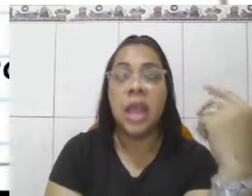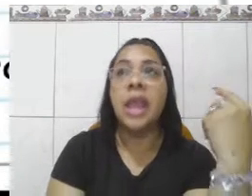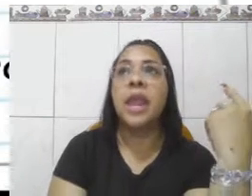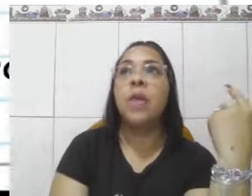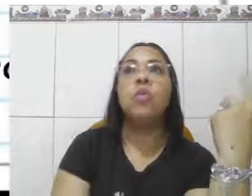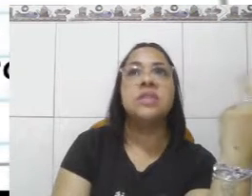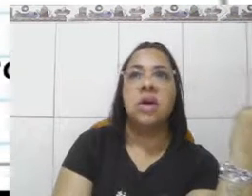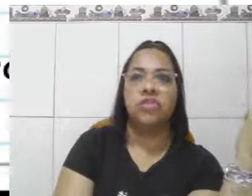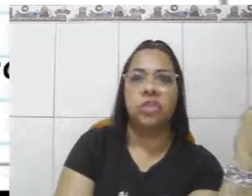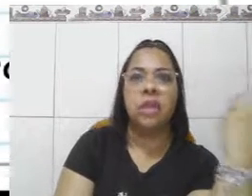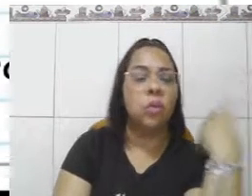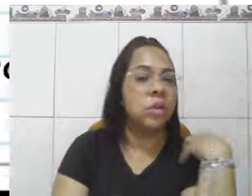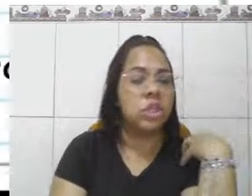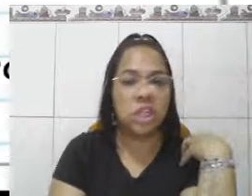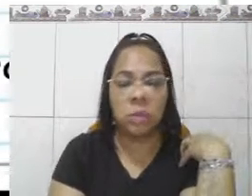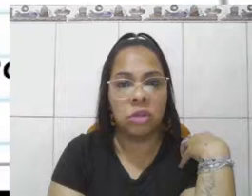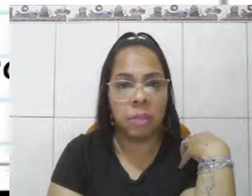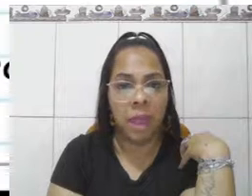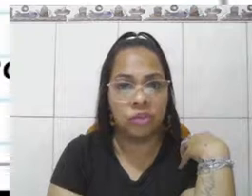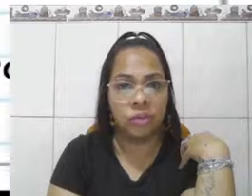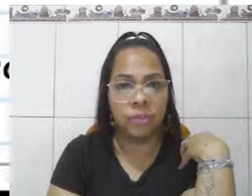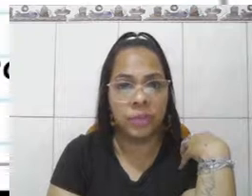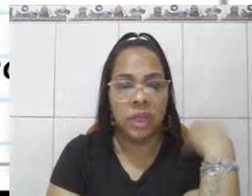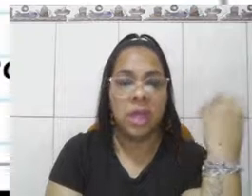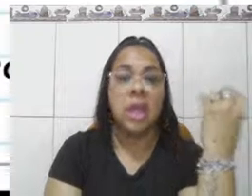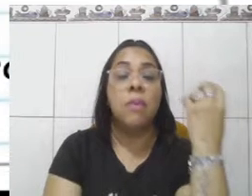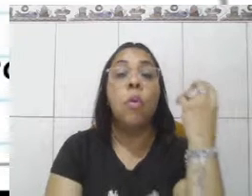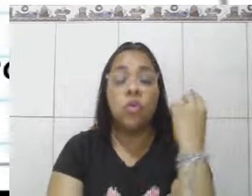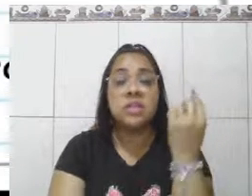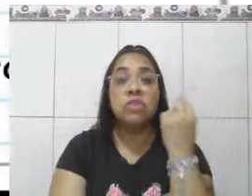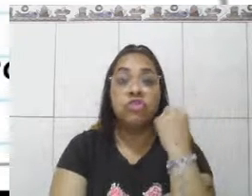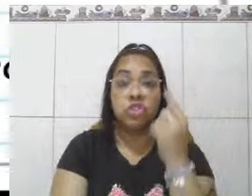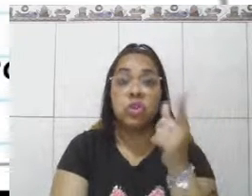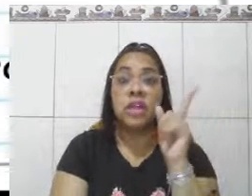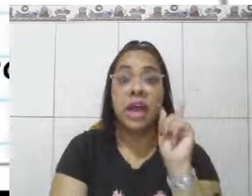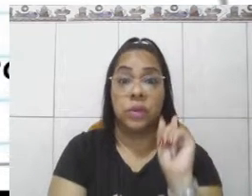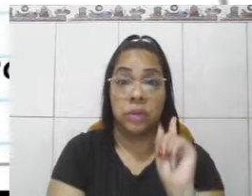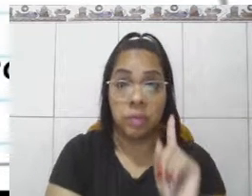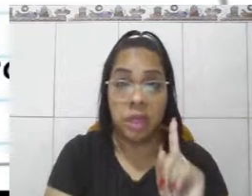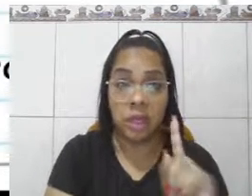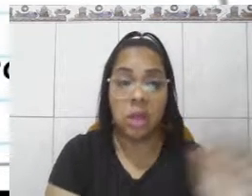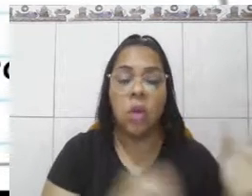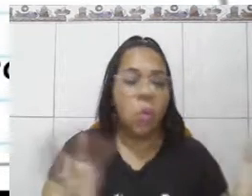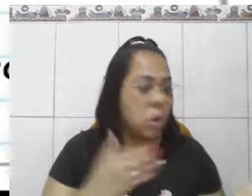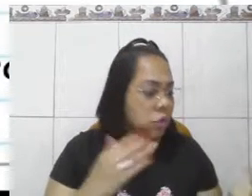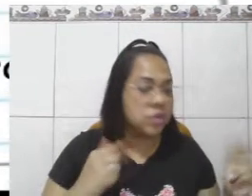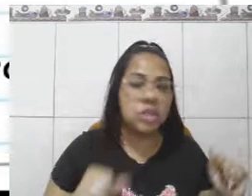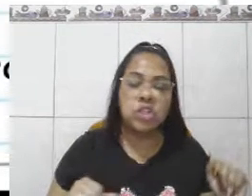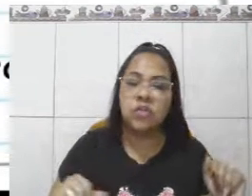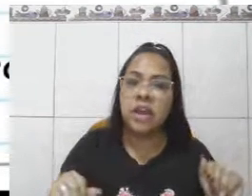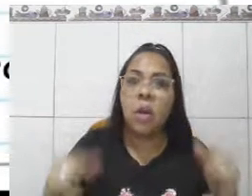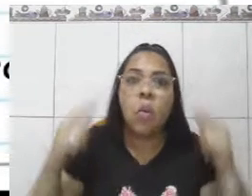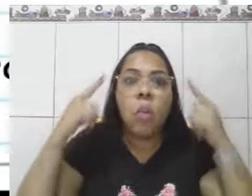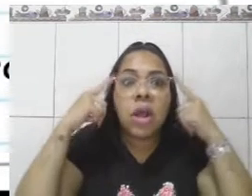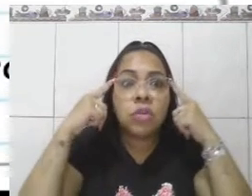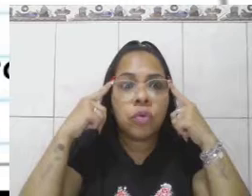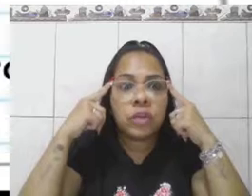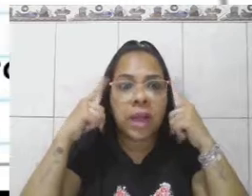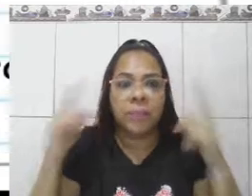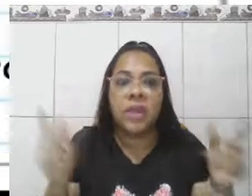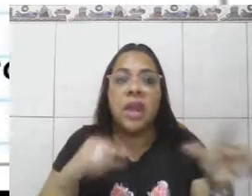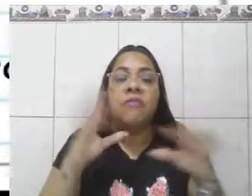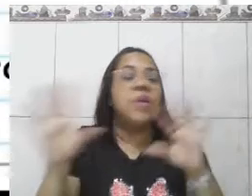somente usar o dicionário quando a tia Crimilda pede. Usem o dicionário também quando vocês tiverem